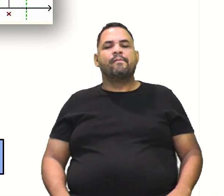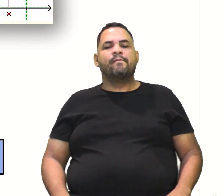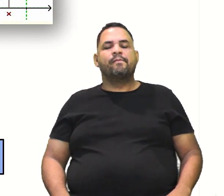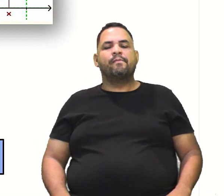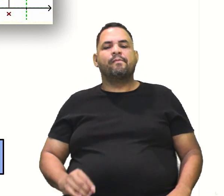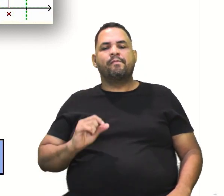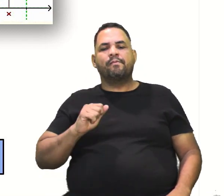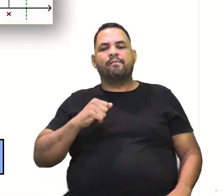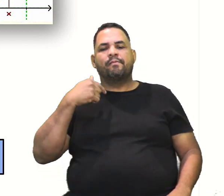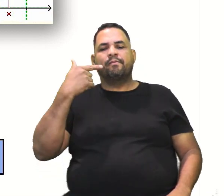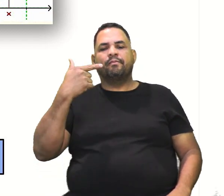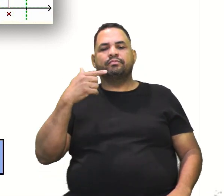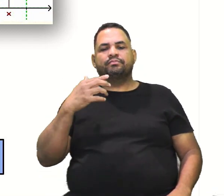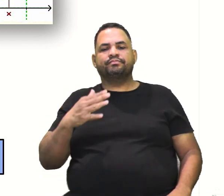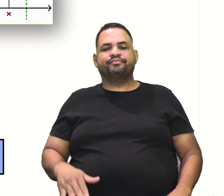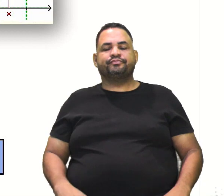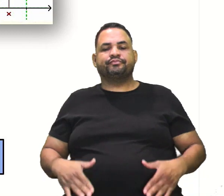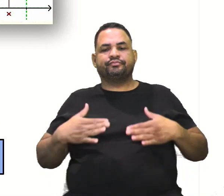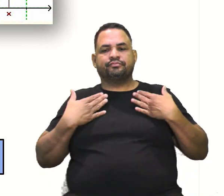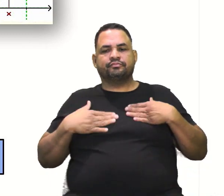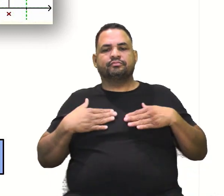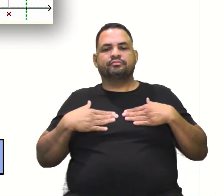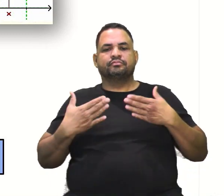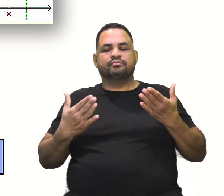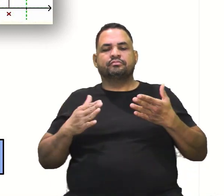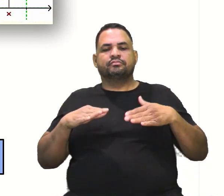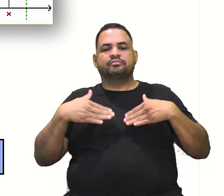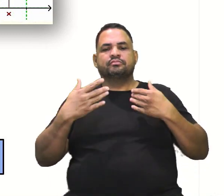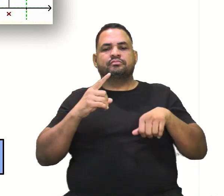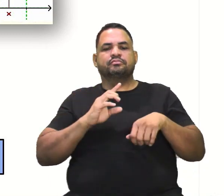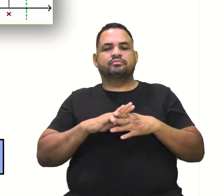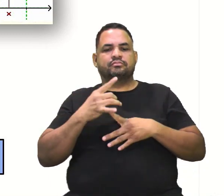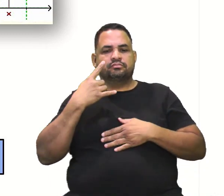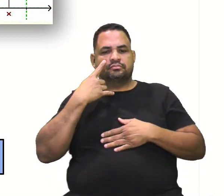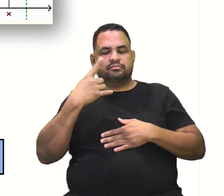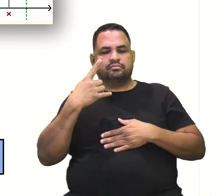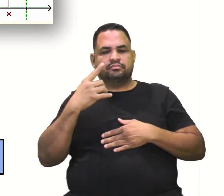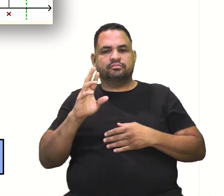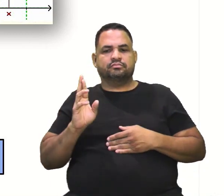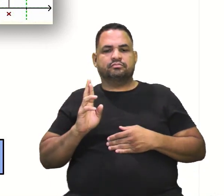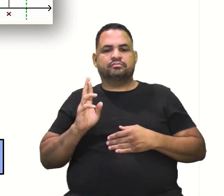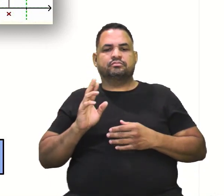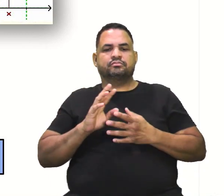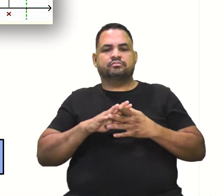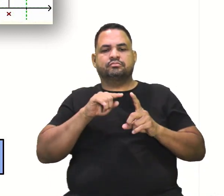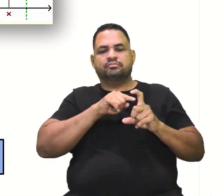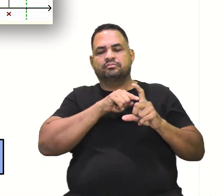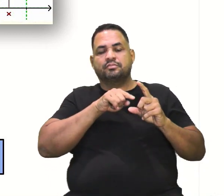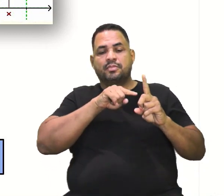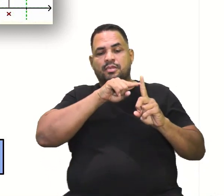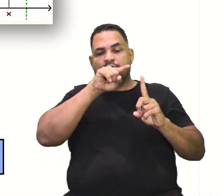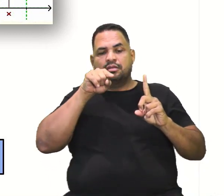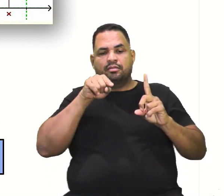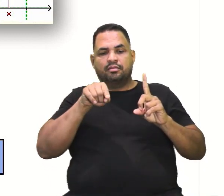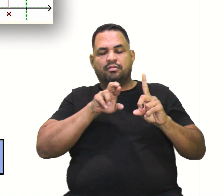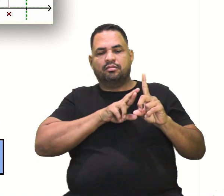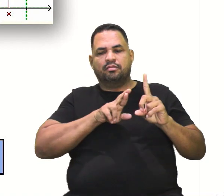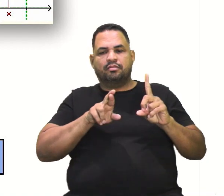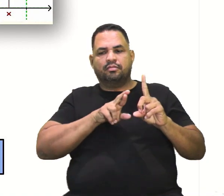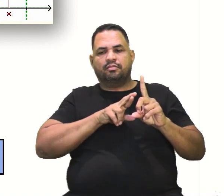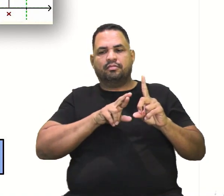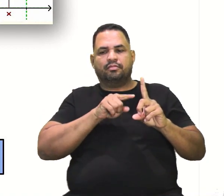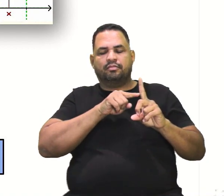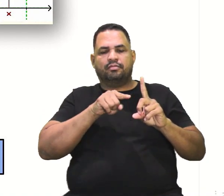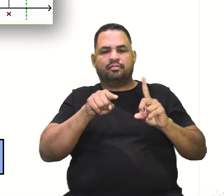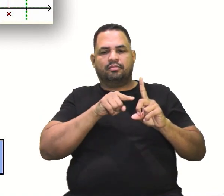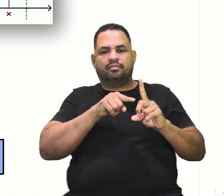está elevado ao quadrado, então muita calma nessa hora, na hora de identificar quem é o raio, tá certo? Aqui